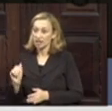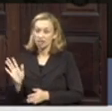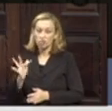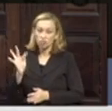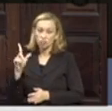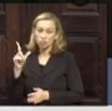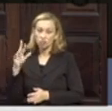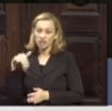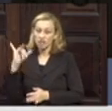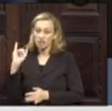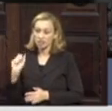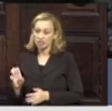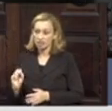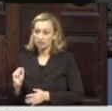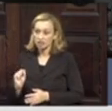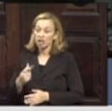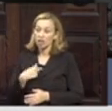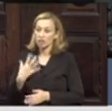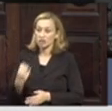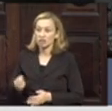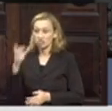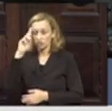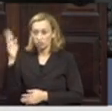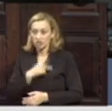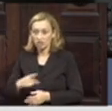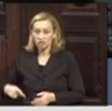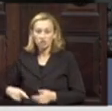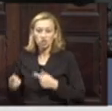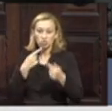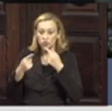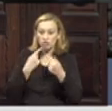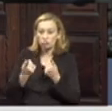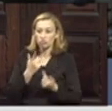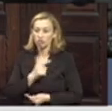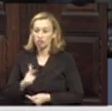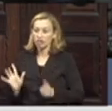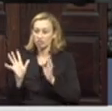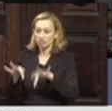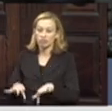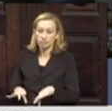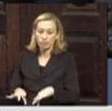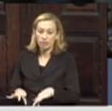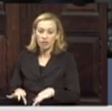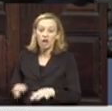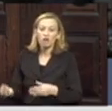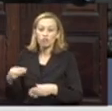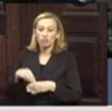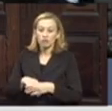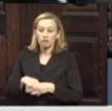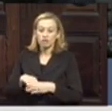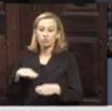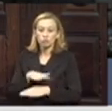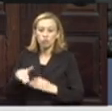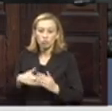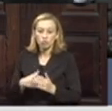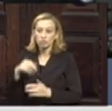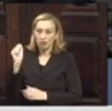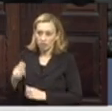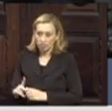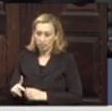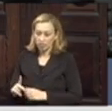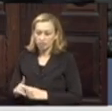Então a deputada Lucinha, em boa hora, apresenta essa medida, uma medida necessária que vai proteger principalmente o interesse do